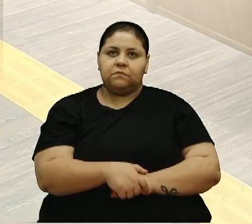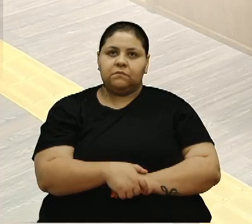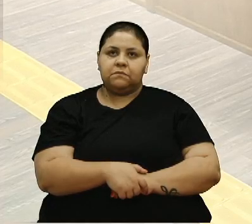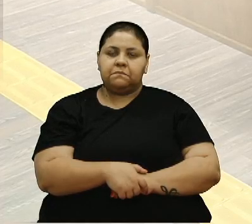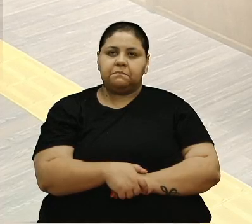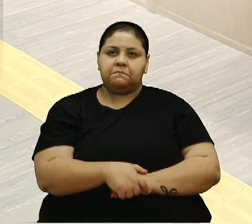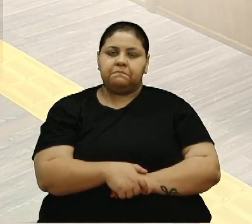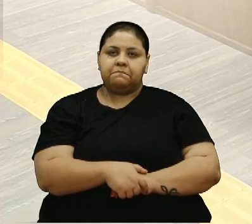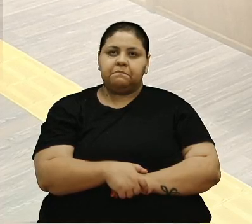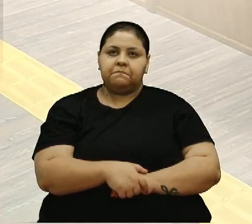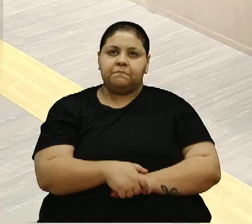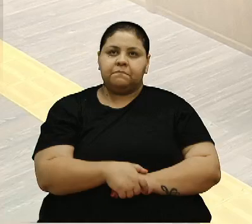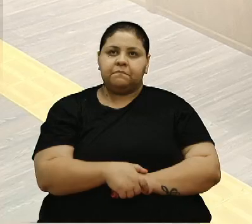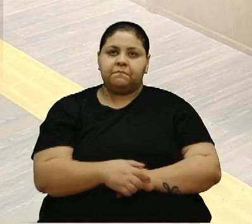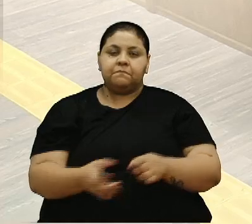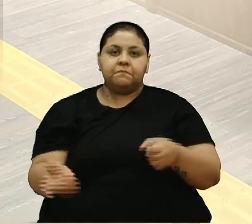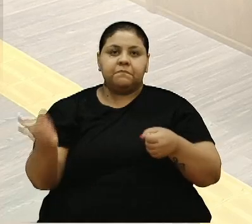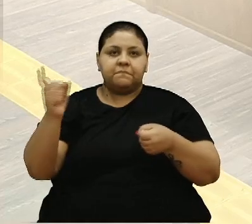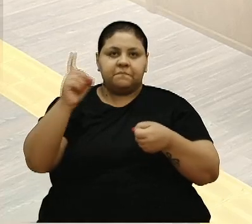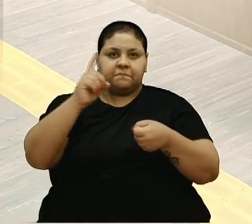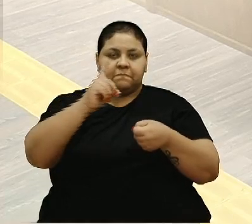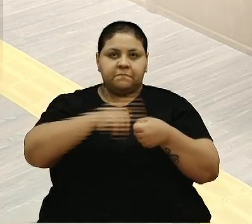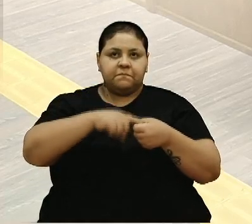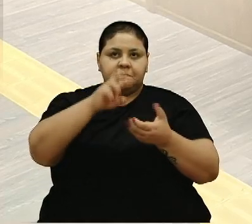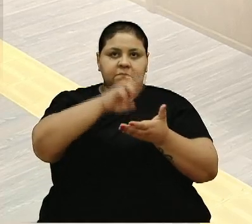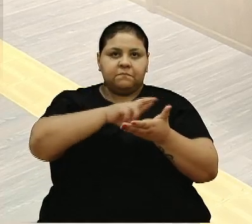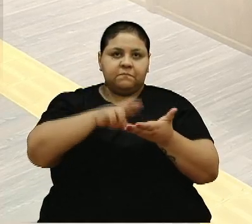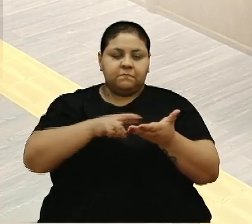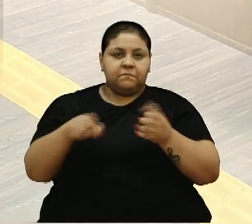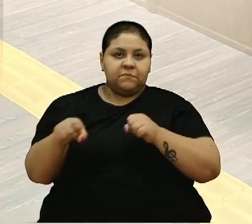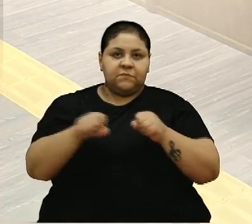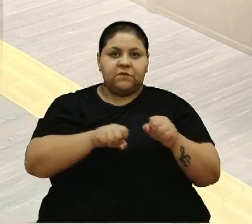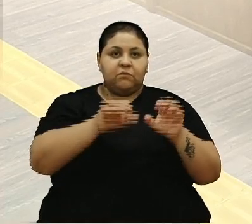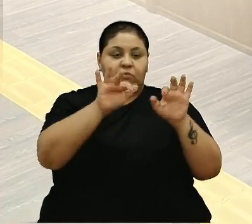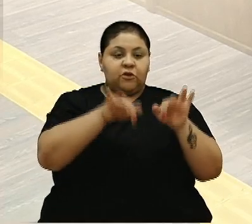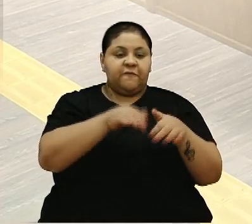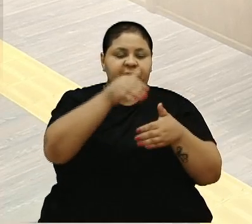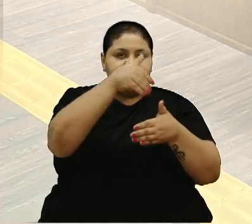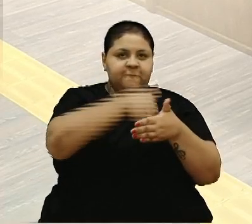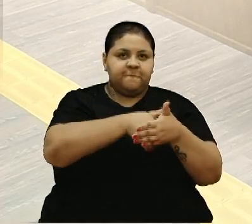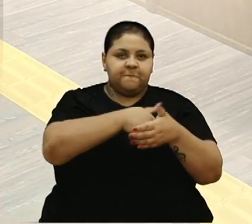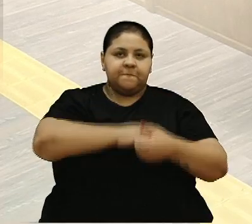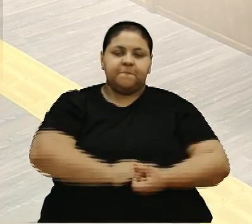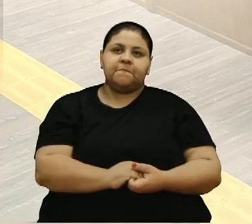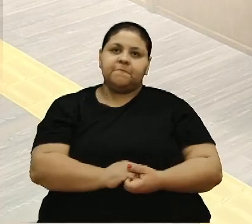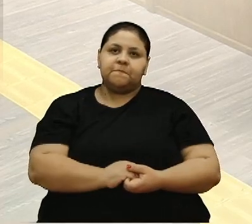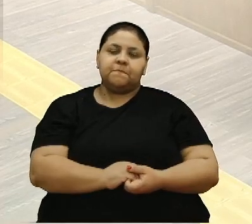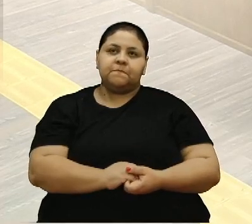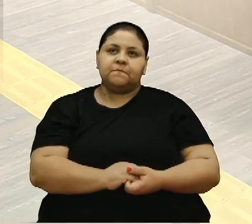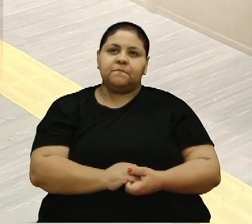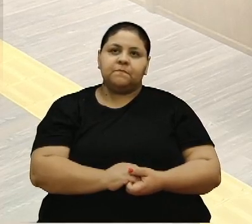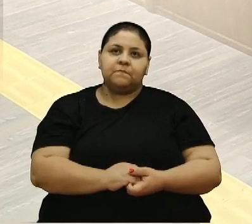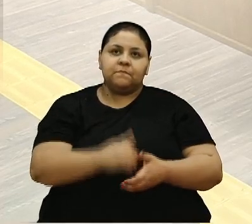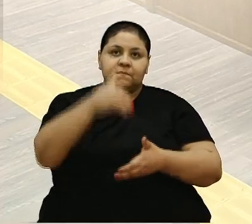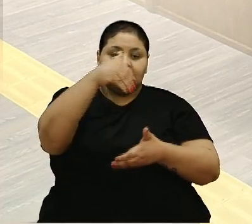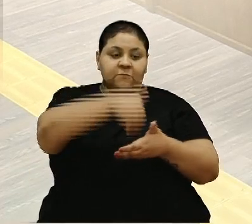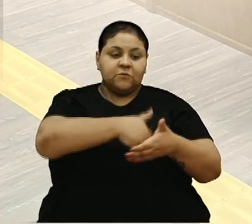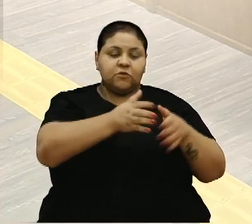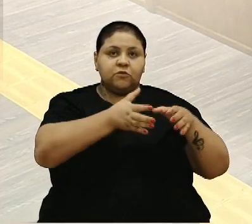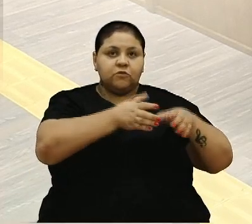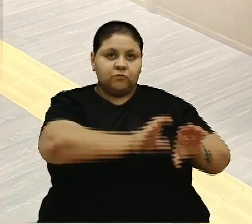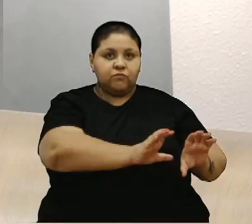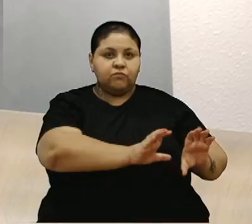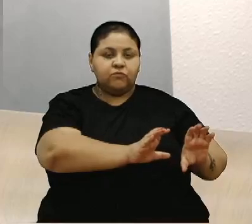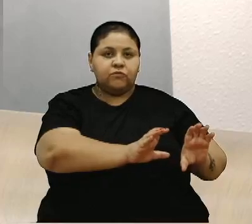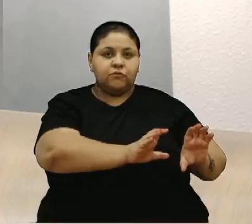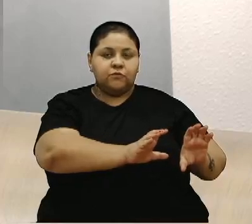Agora sim, voltamos então para esse relatório para que a gente possa concluir a votação. Votos contrários. Foi